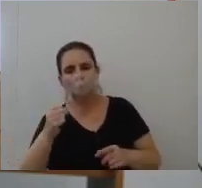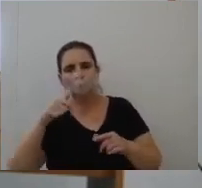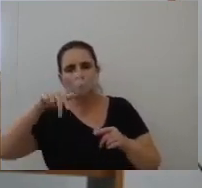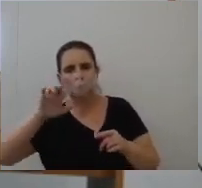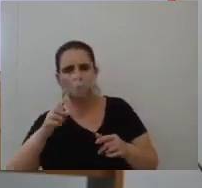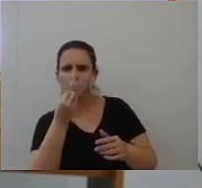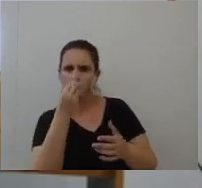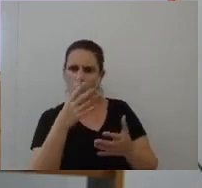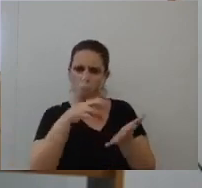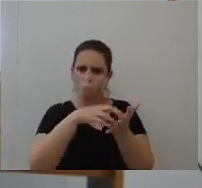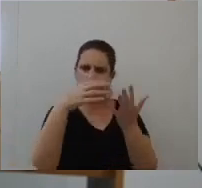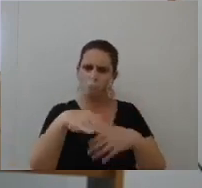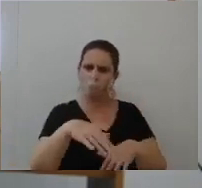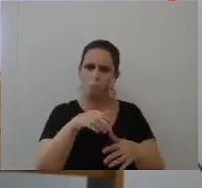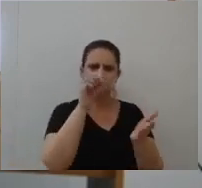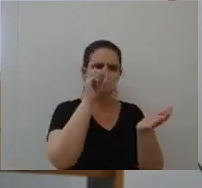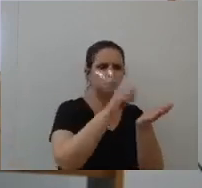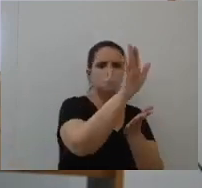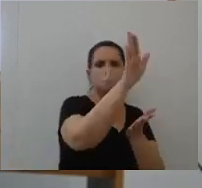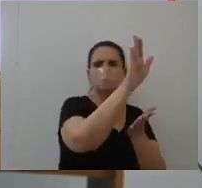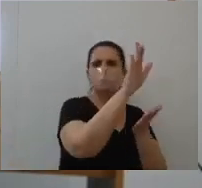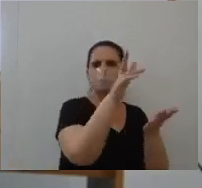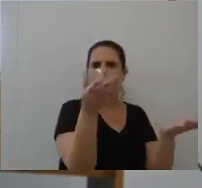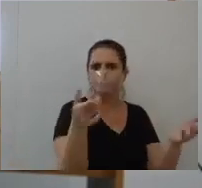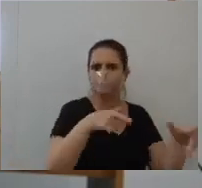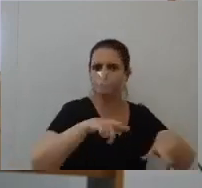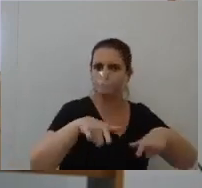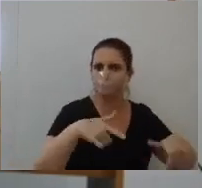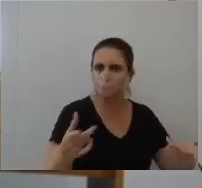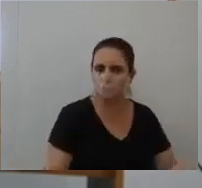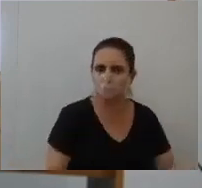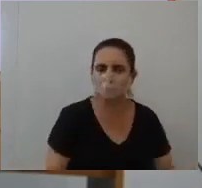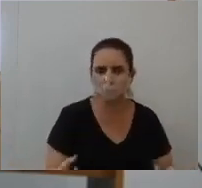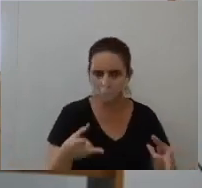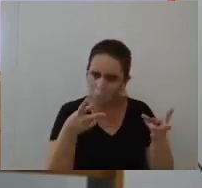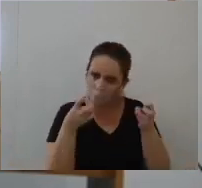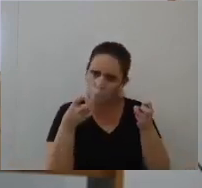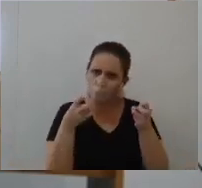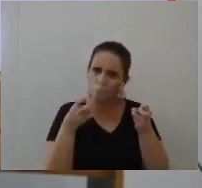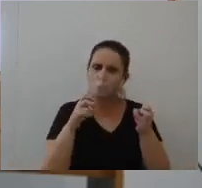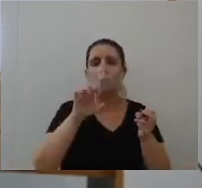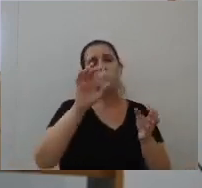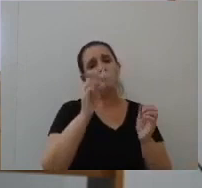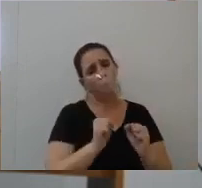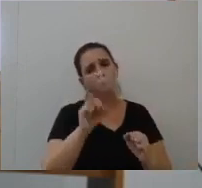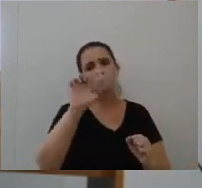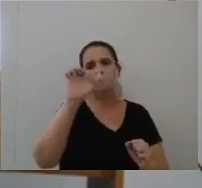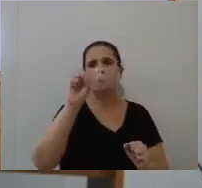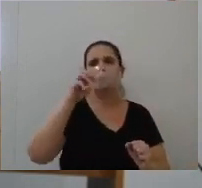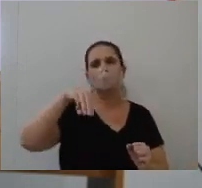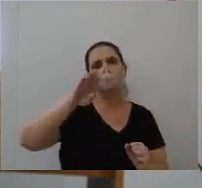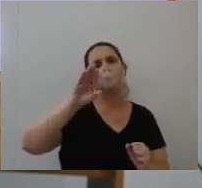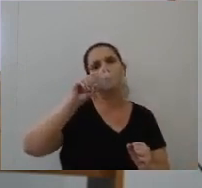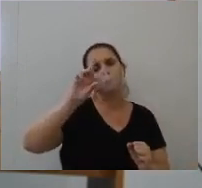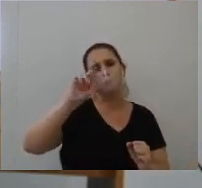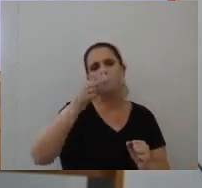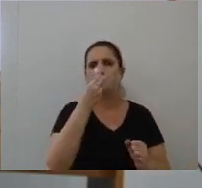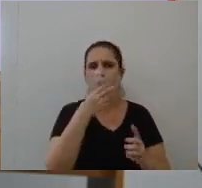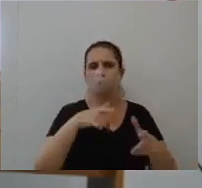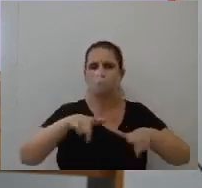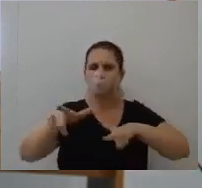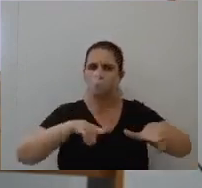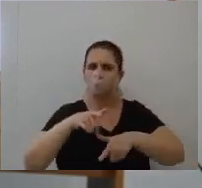funcionário, foi demitido. Percebe? Eu poderia dizer, embora tenha sido um bom funcionário,